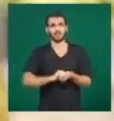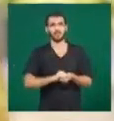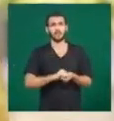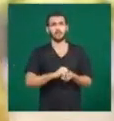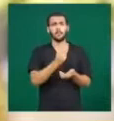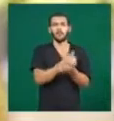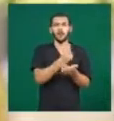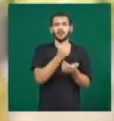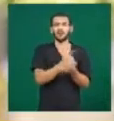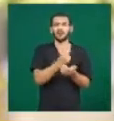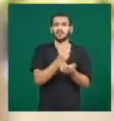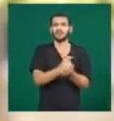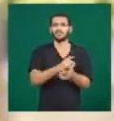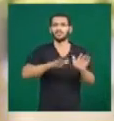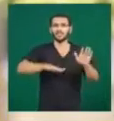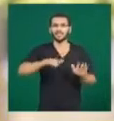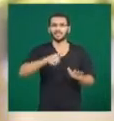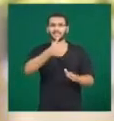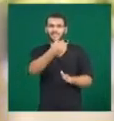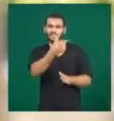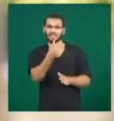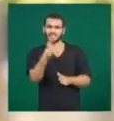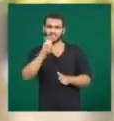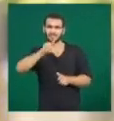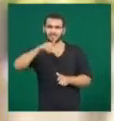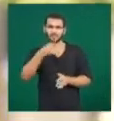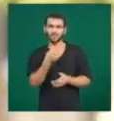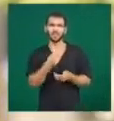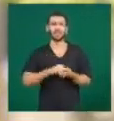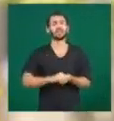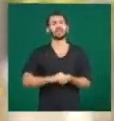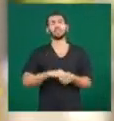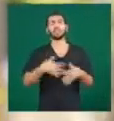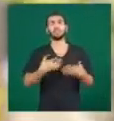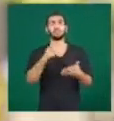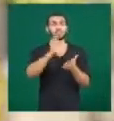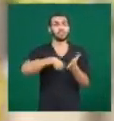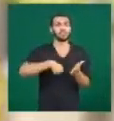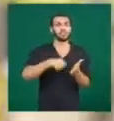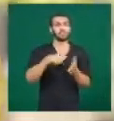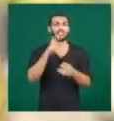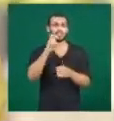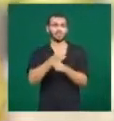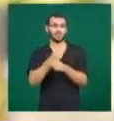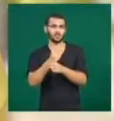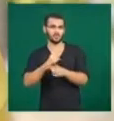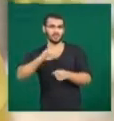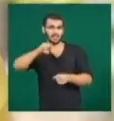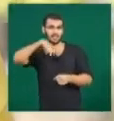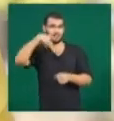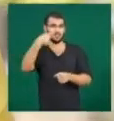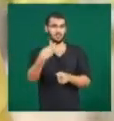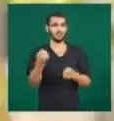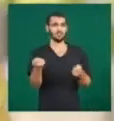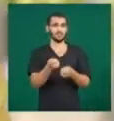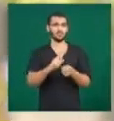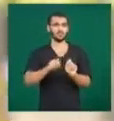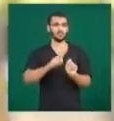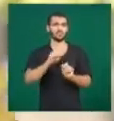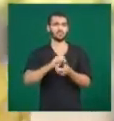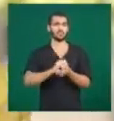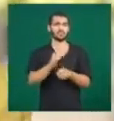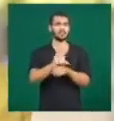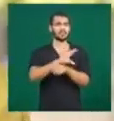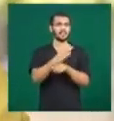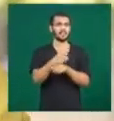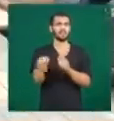de R$ 165 mil. Reais. O contrato com a empresa tem validade de 5 anos. Após esse período, as câmeras serão revertidas